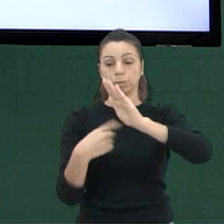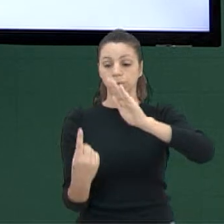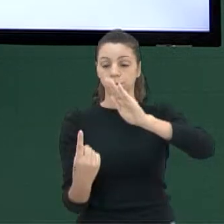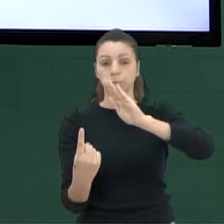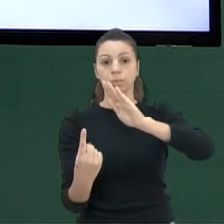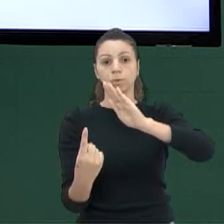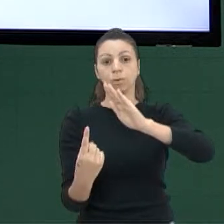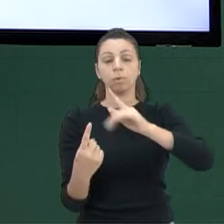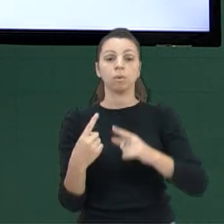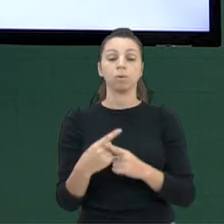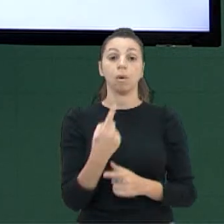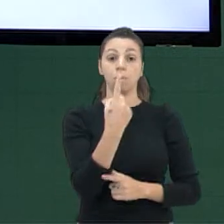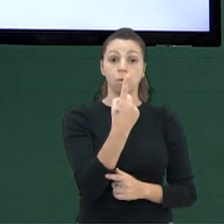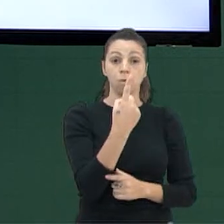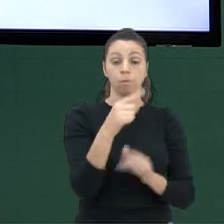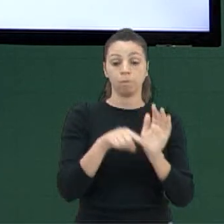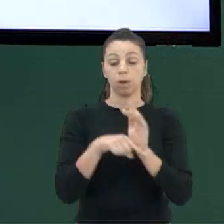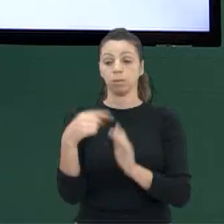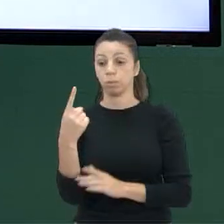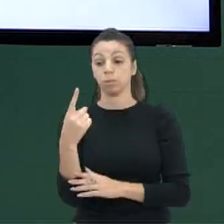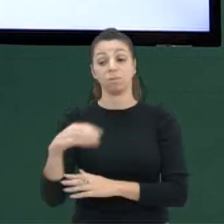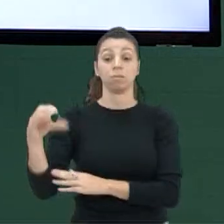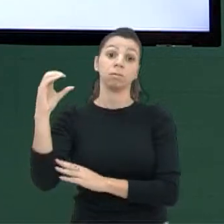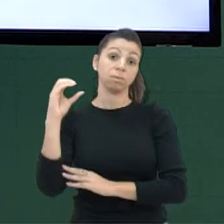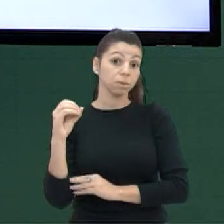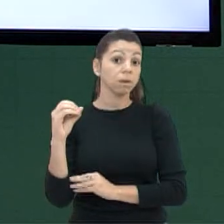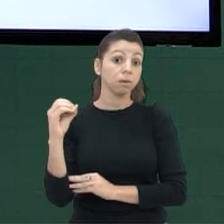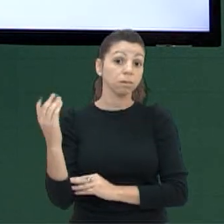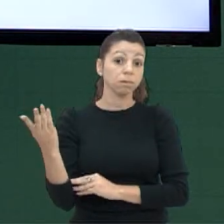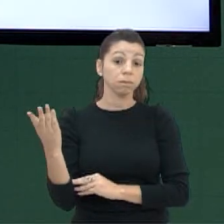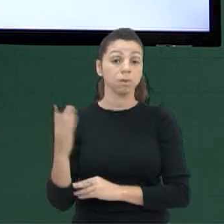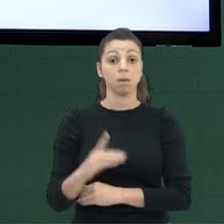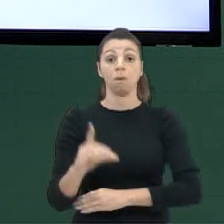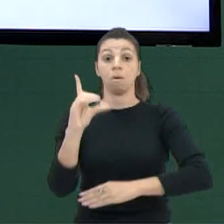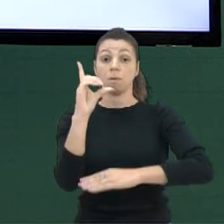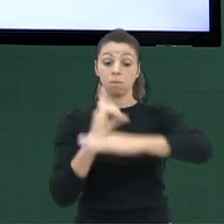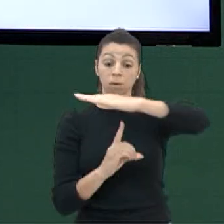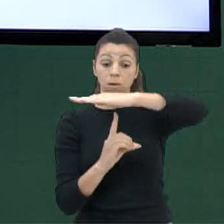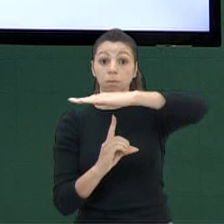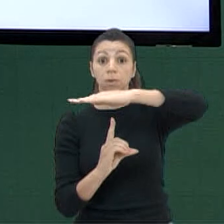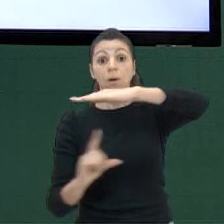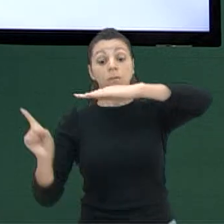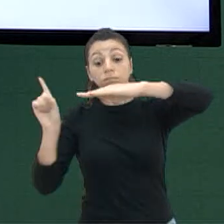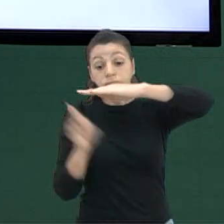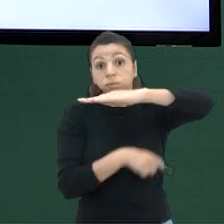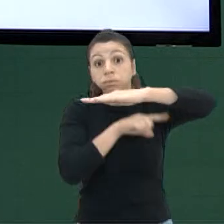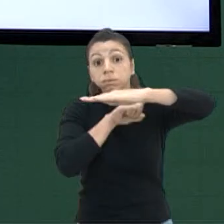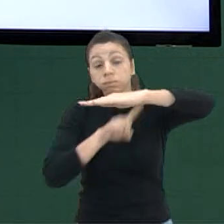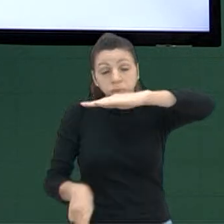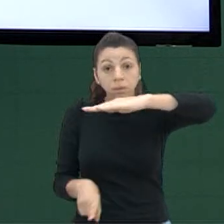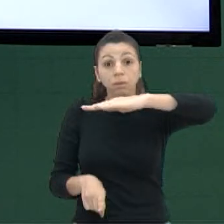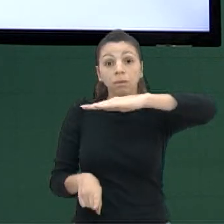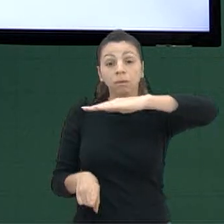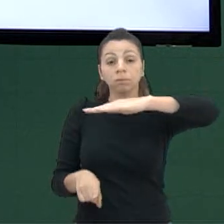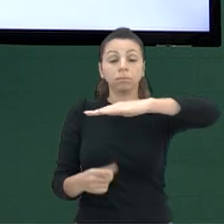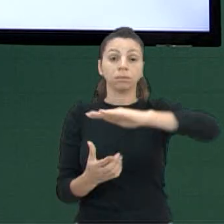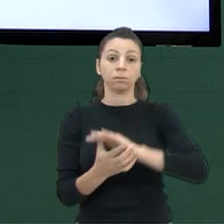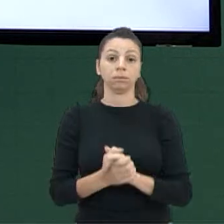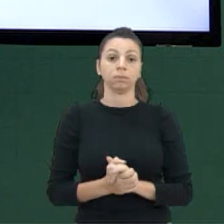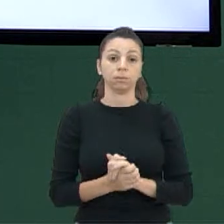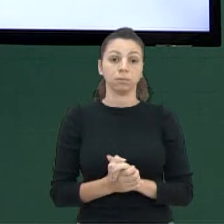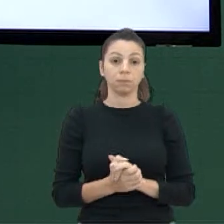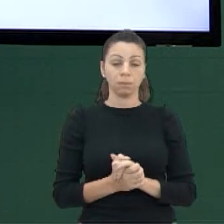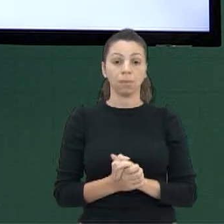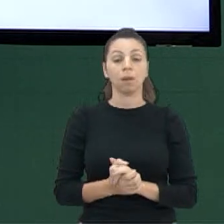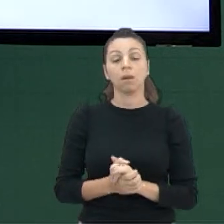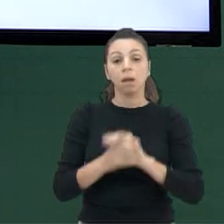1 é zero. Então, o denominador mais uma vez será anulado, então a minha expressão não terá valor. Por isso que